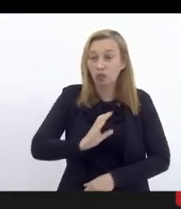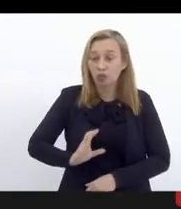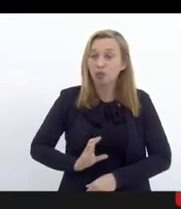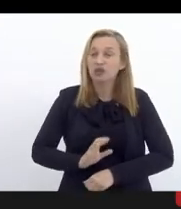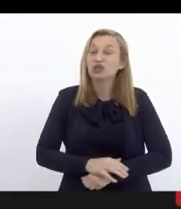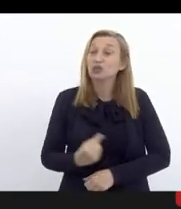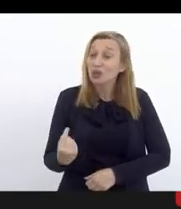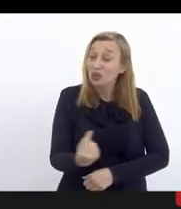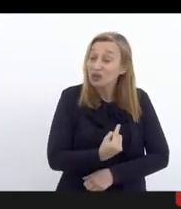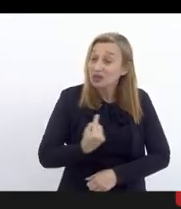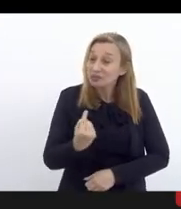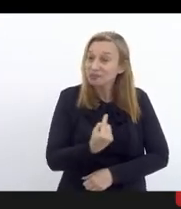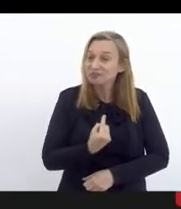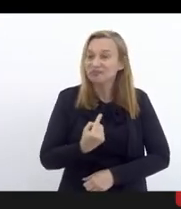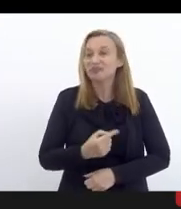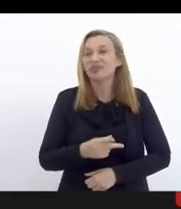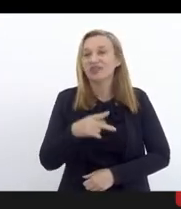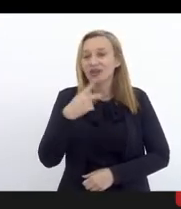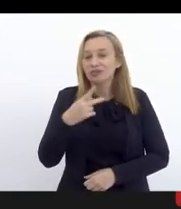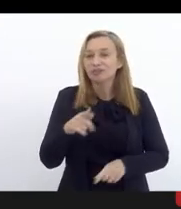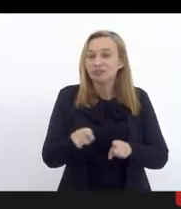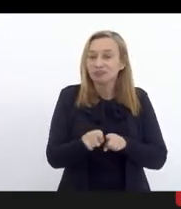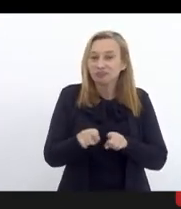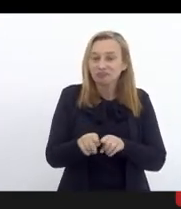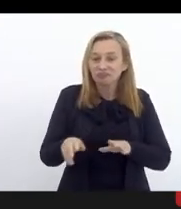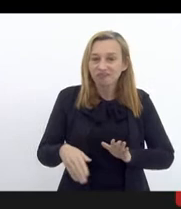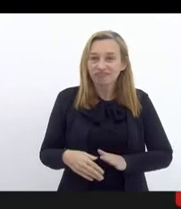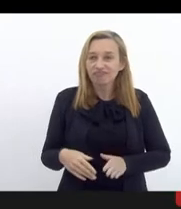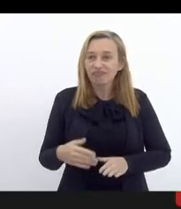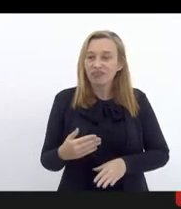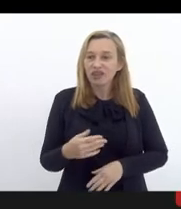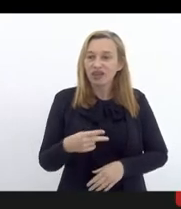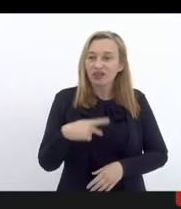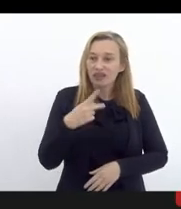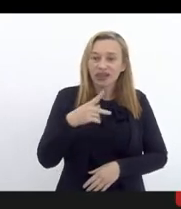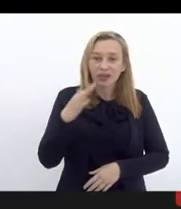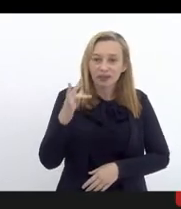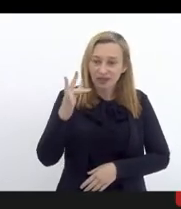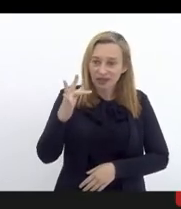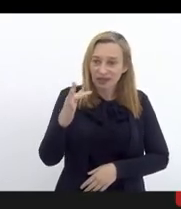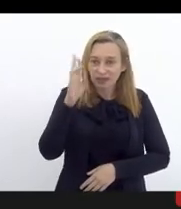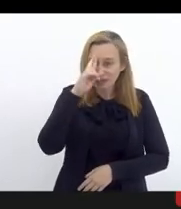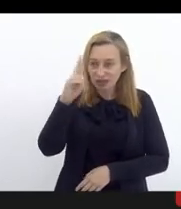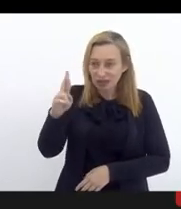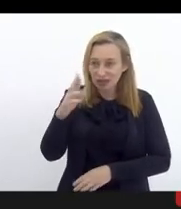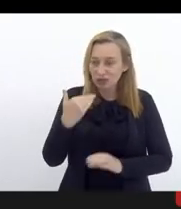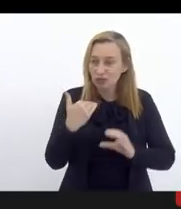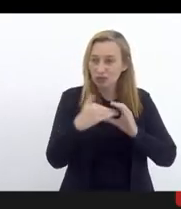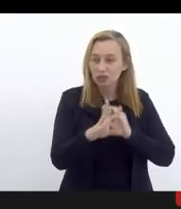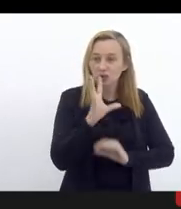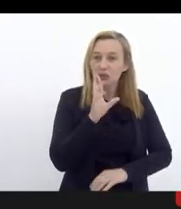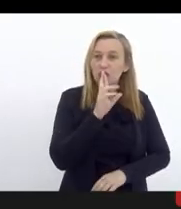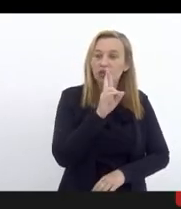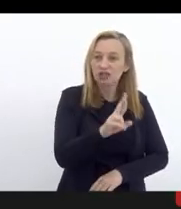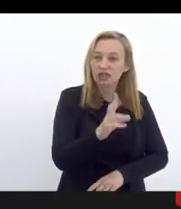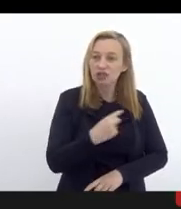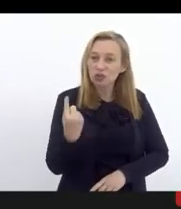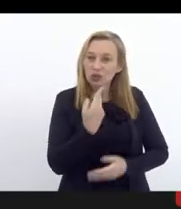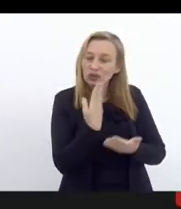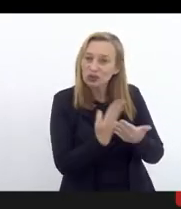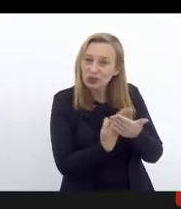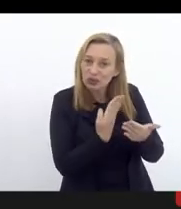nós reservamos também encaminhar brevemente para o senhor o resultado dos nossos